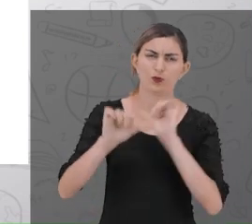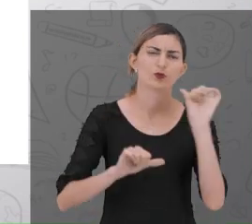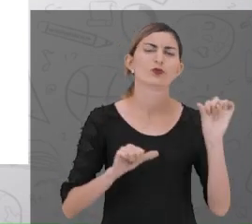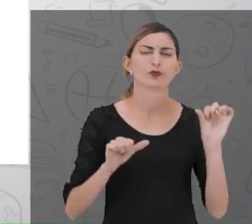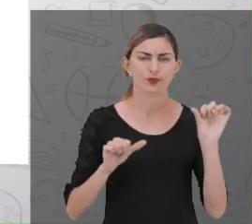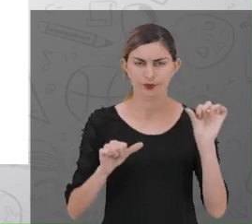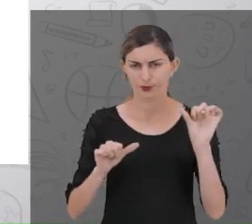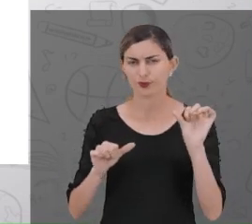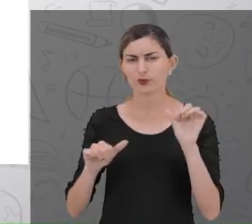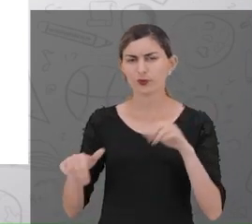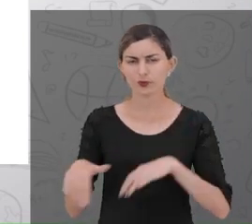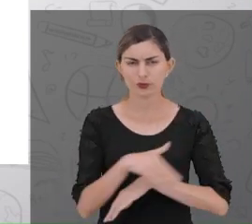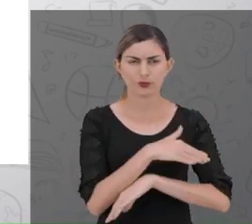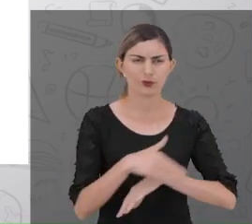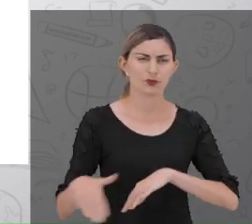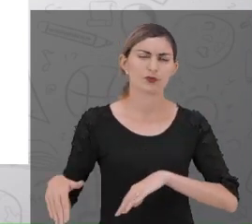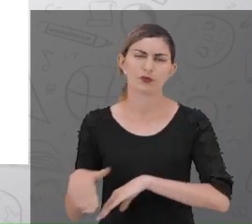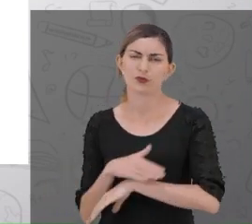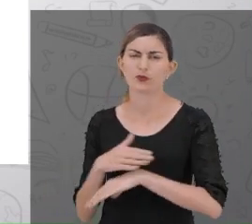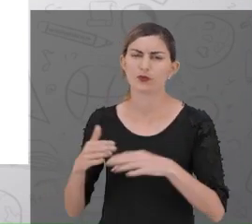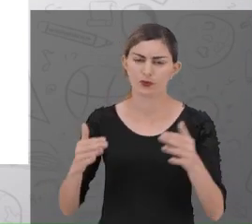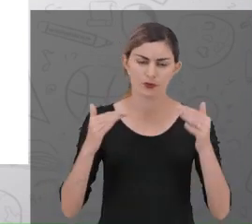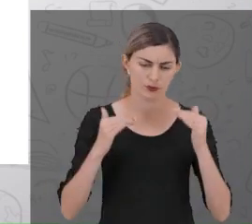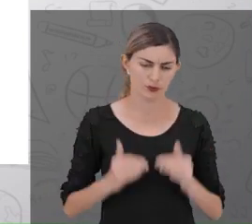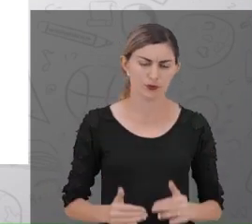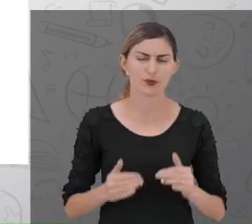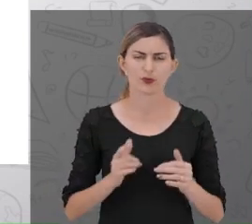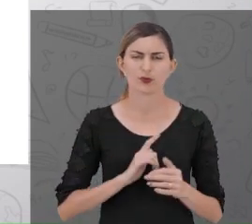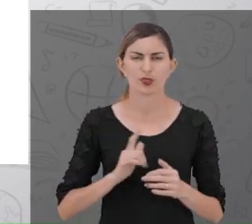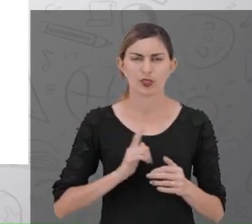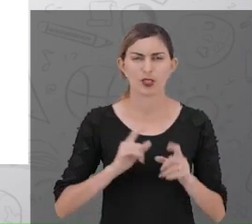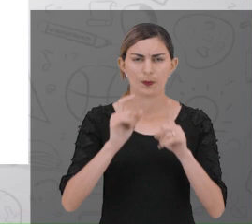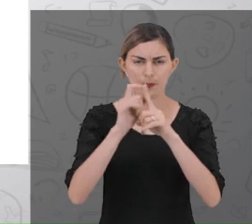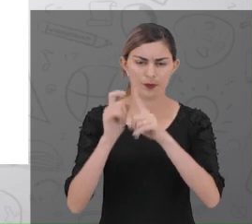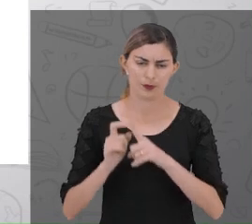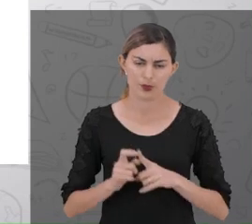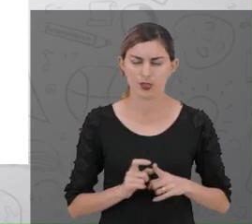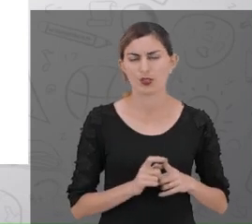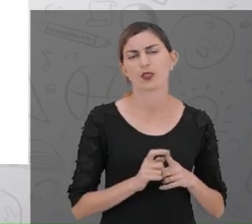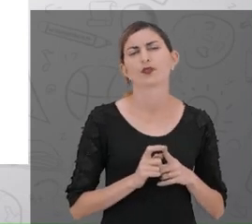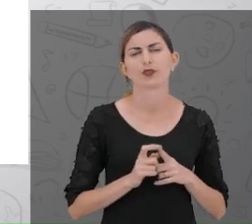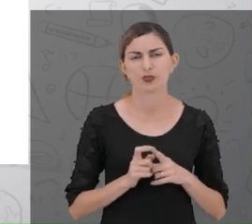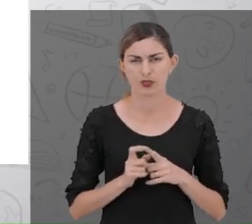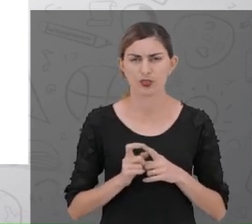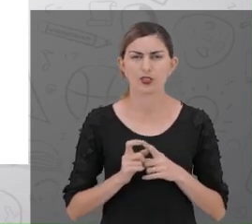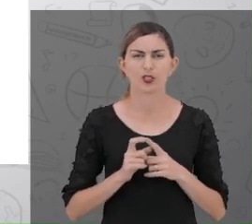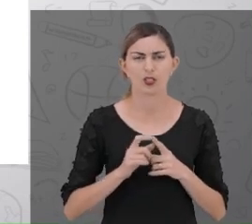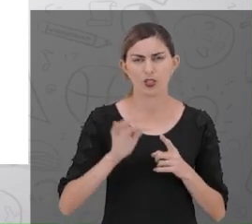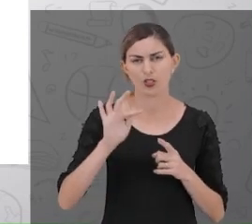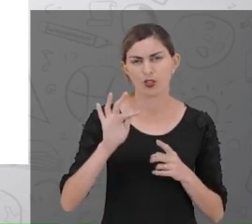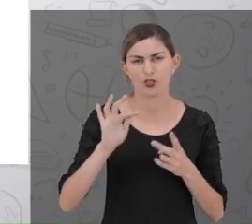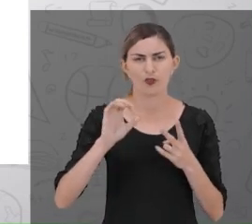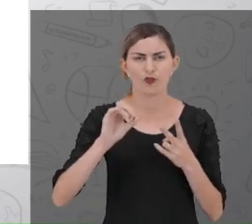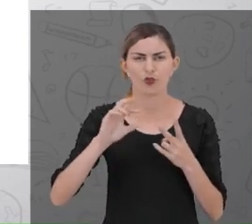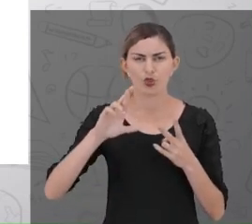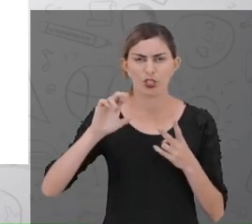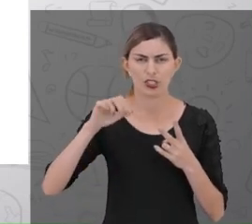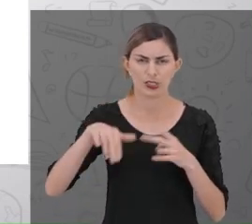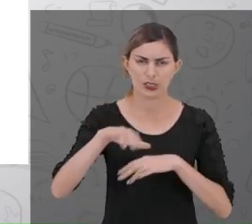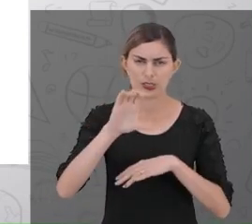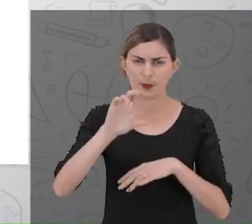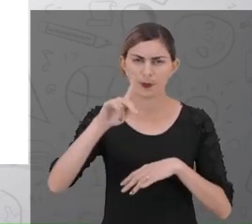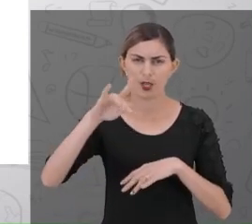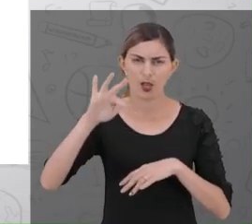na transformação de endereço que embaixo existem as palavras reservadas foreign